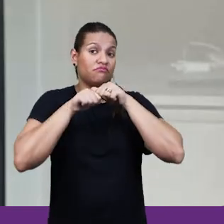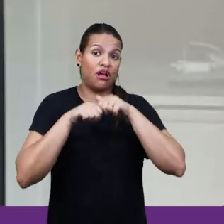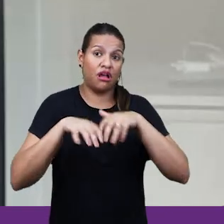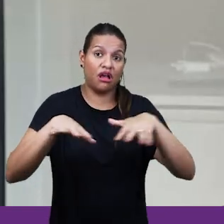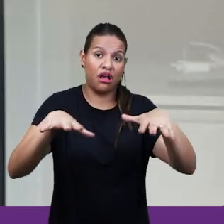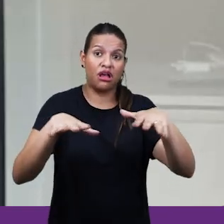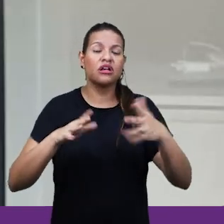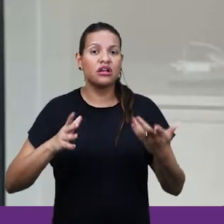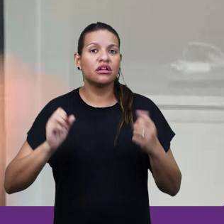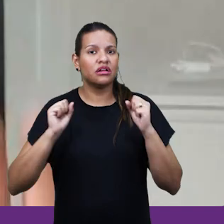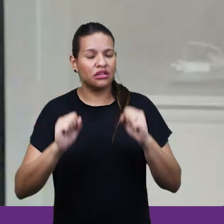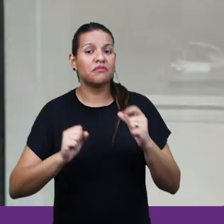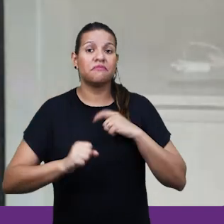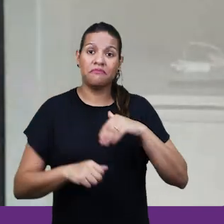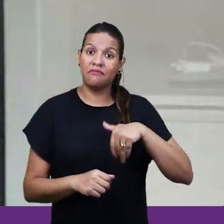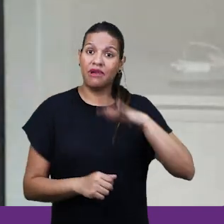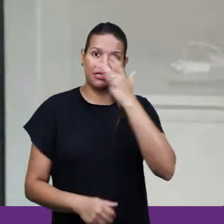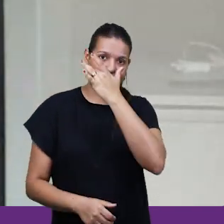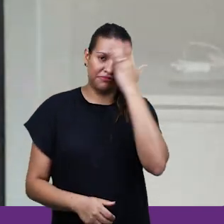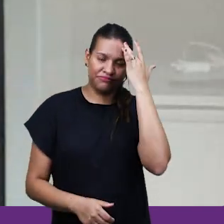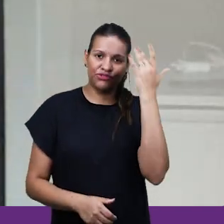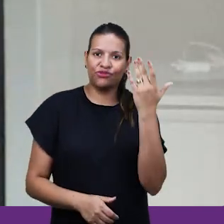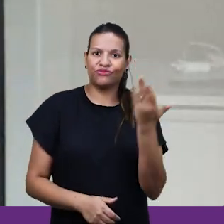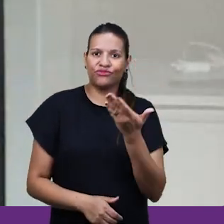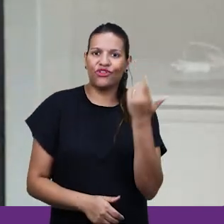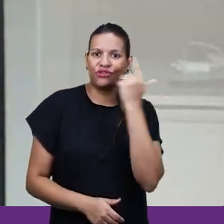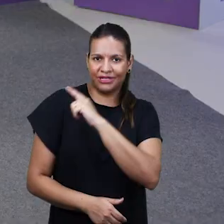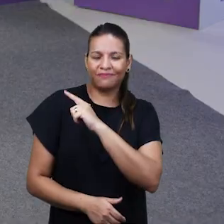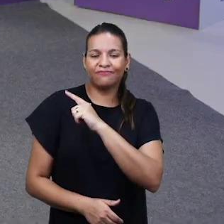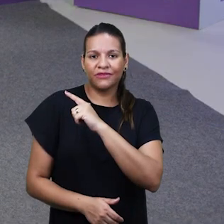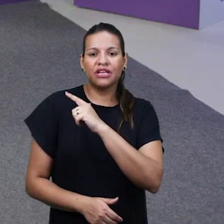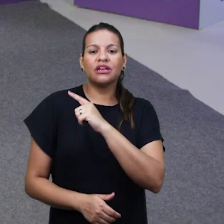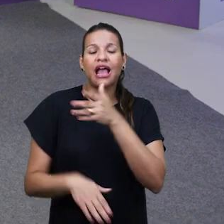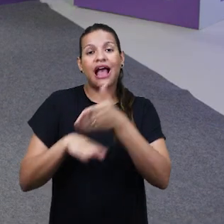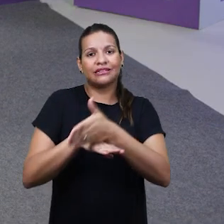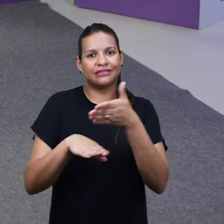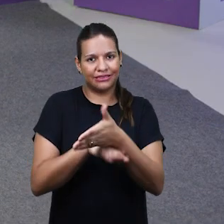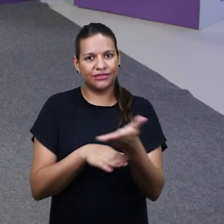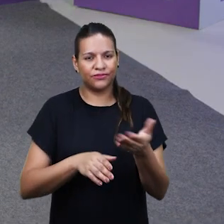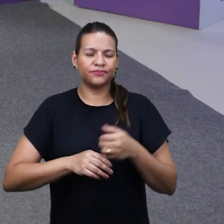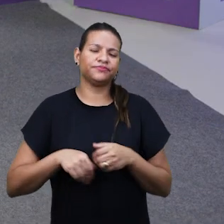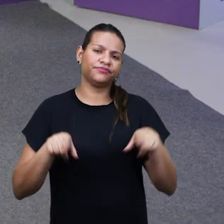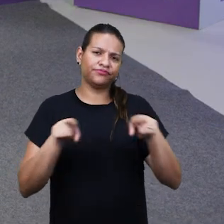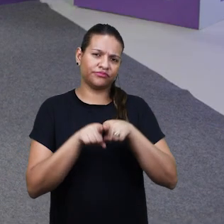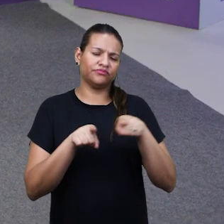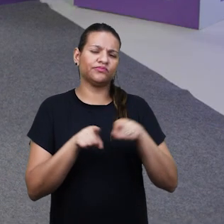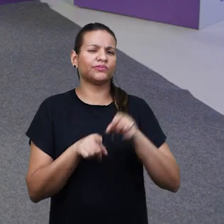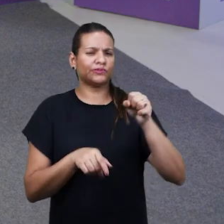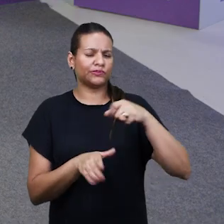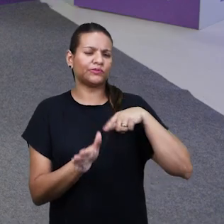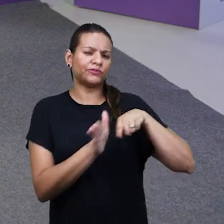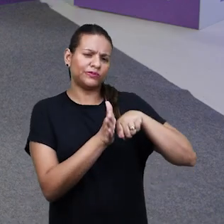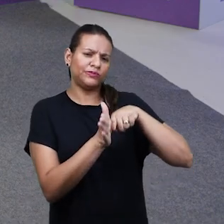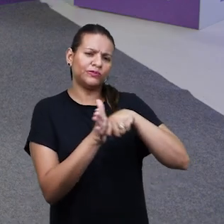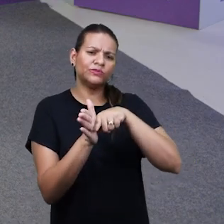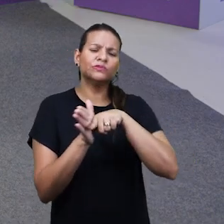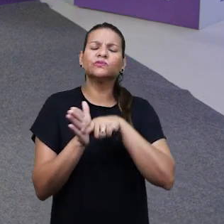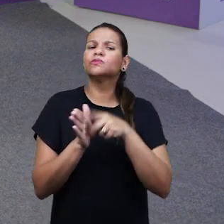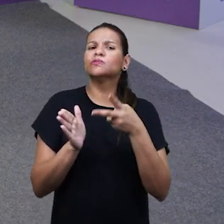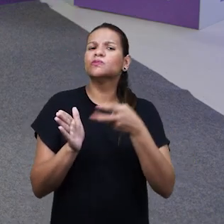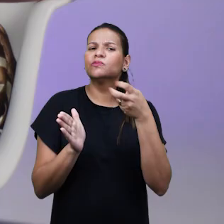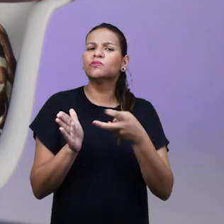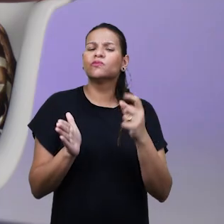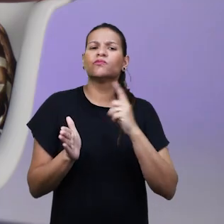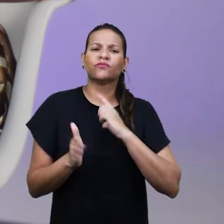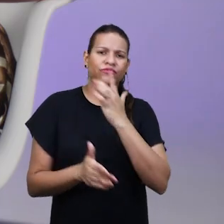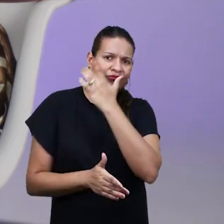muito maior, né? Chegar a muito mais gente do que era antigamente, né? E o que a gente vê aí das pesquisas é que as